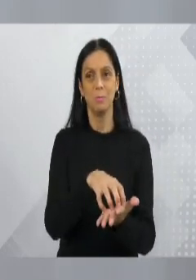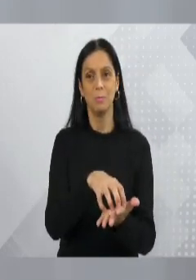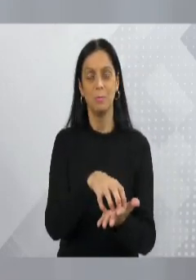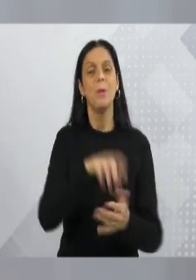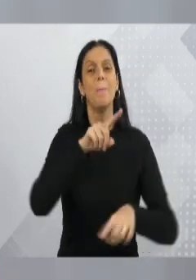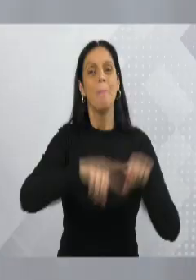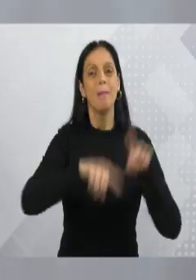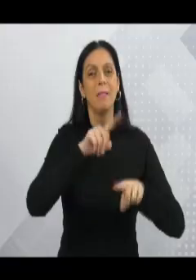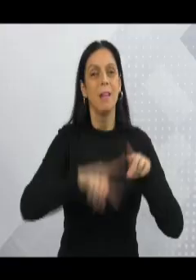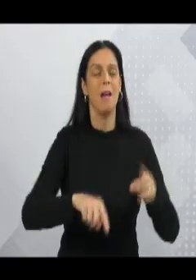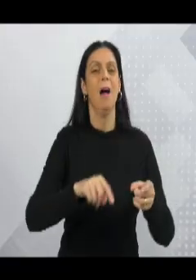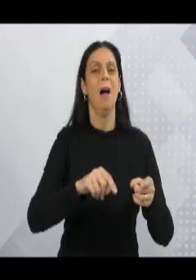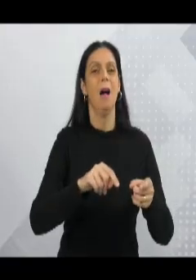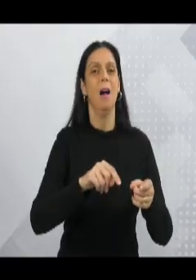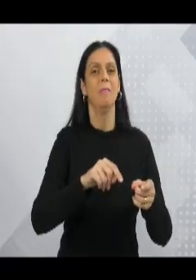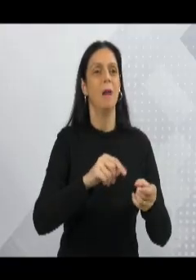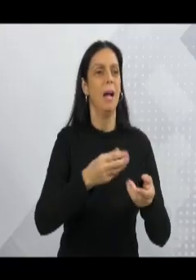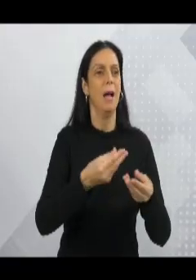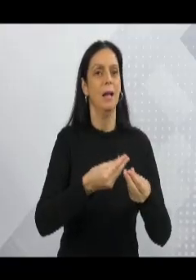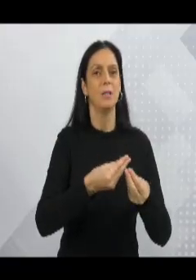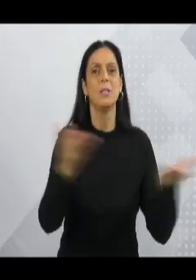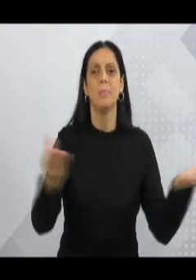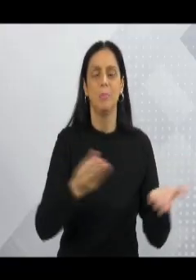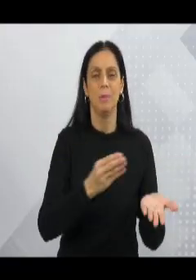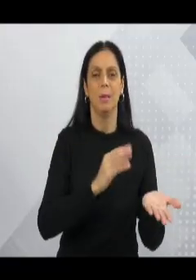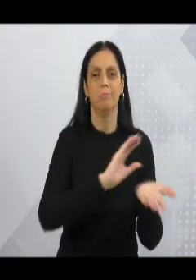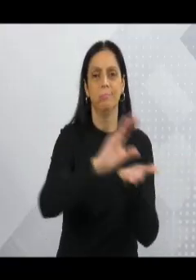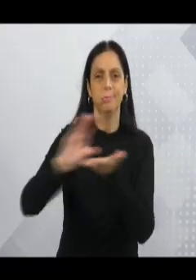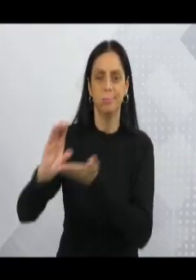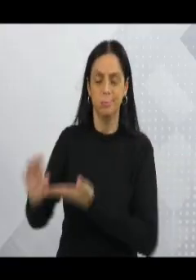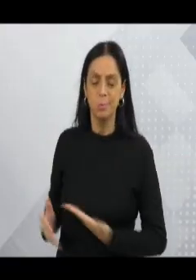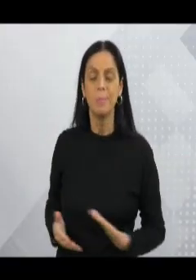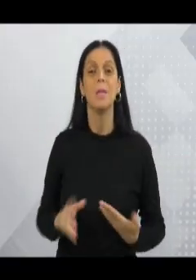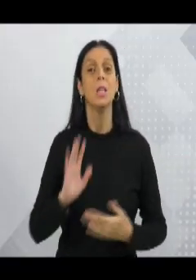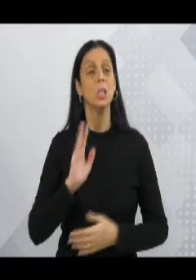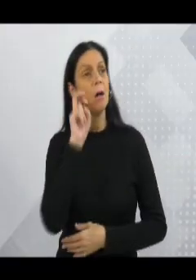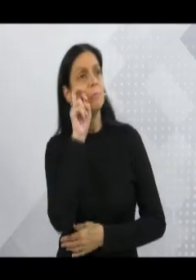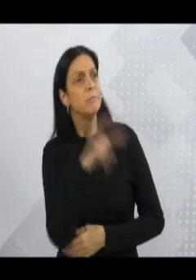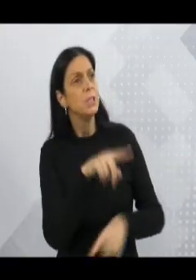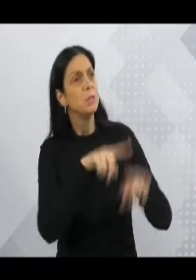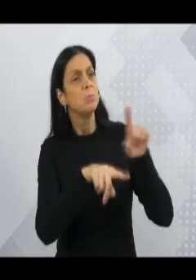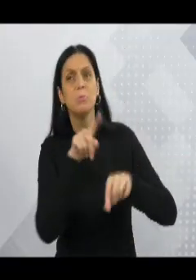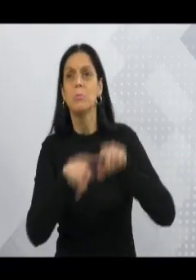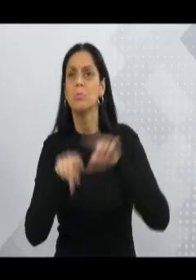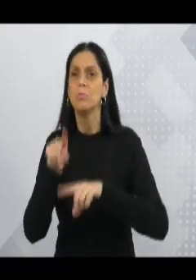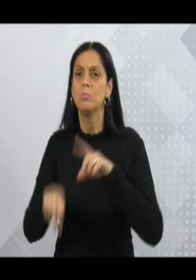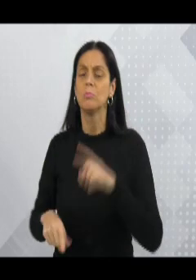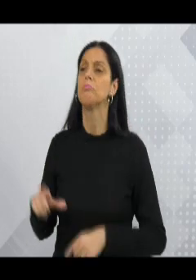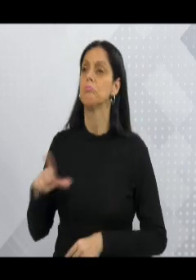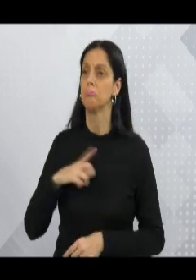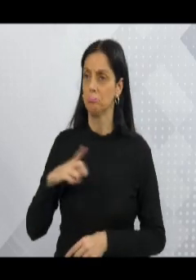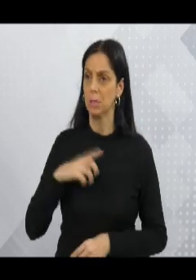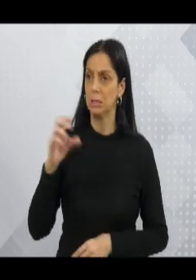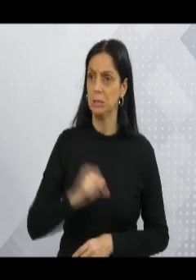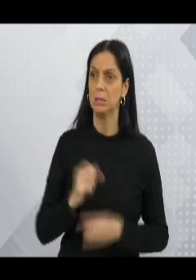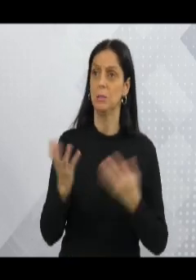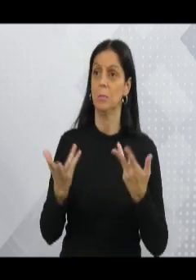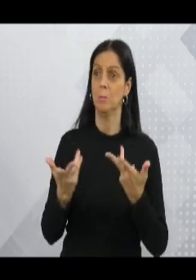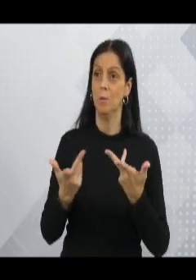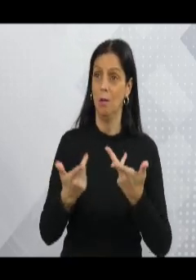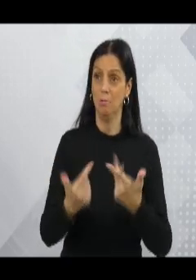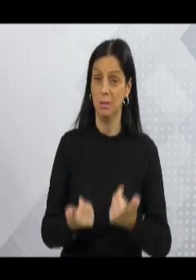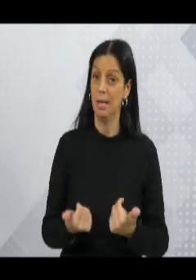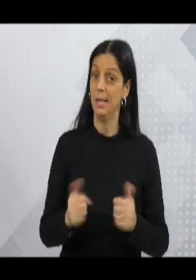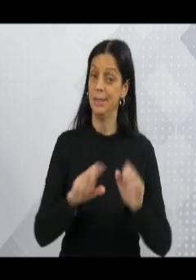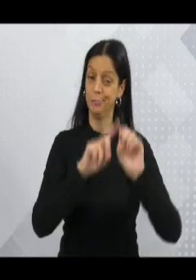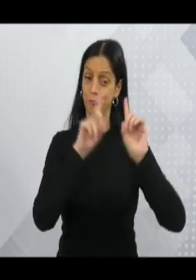distribuição de material o vereador Tuca fazer a nossa fiscalização estivemos lá conferindo produtos aliás alguns produtos com a qualidade bem